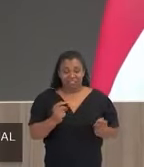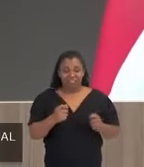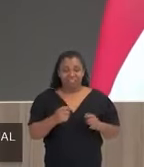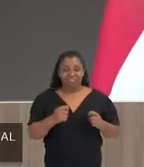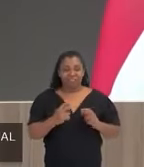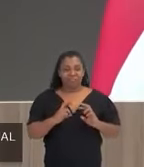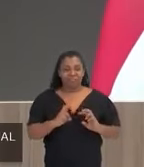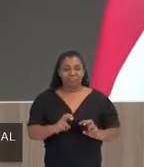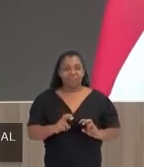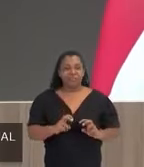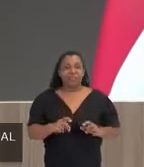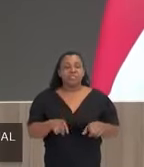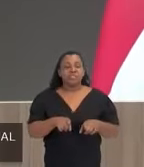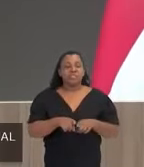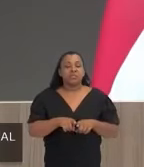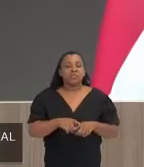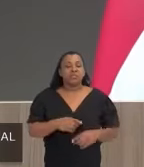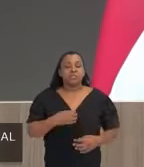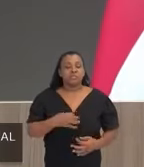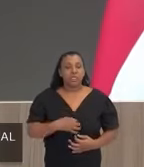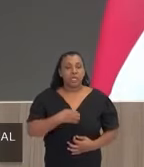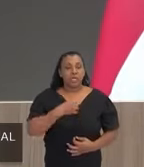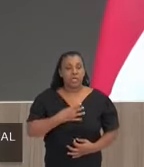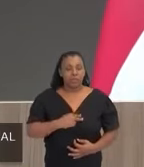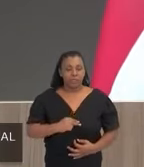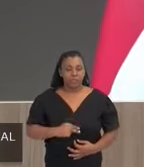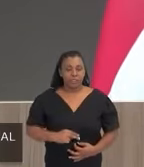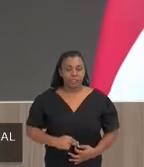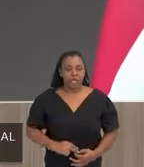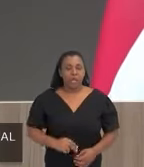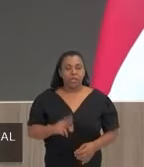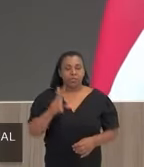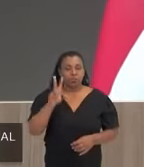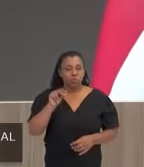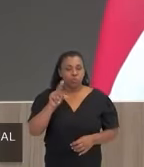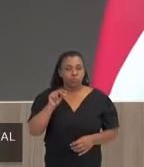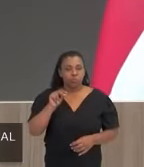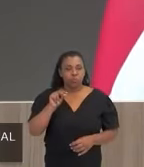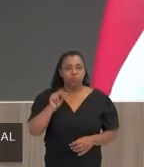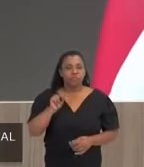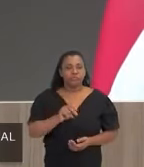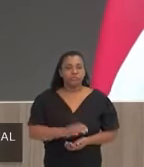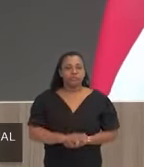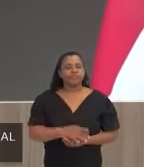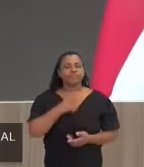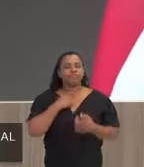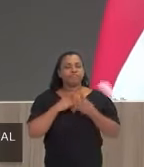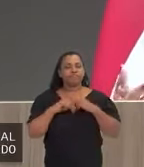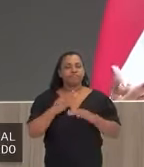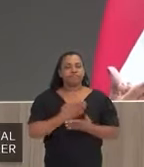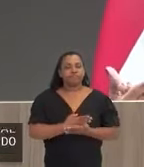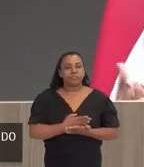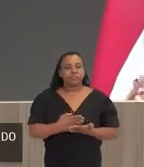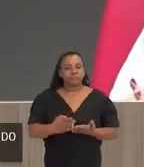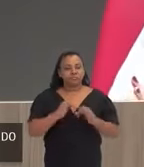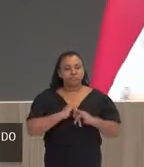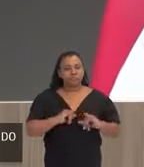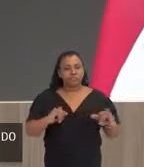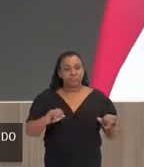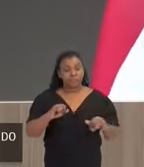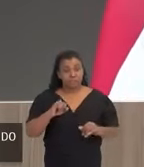E a minha camisa, ela é azul. Eu gostaria de começar dizendo que, se estivéssemos